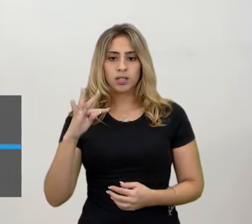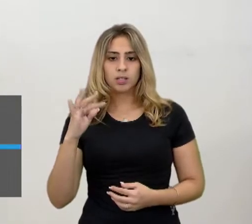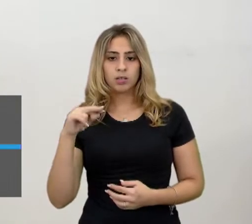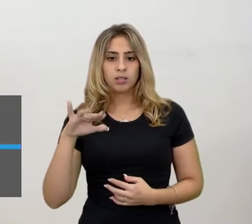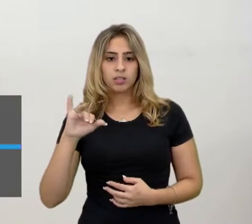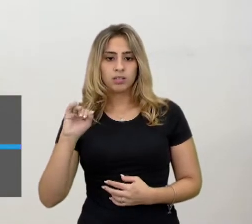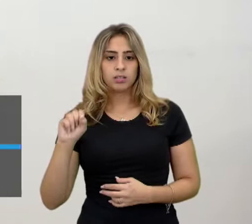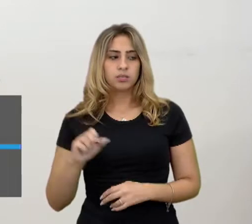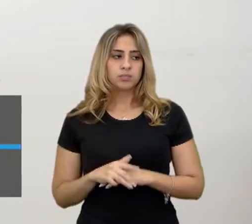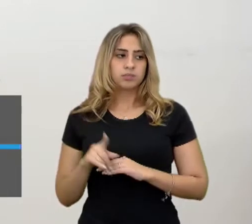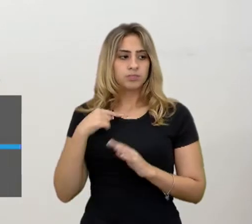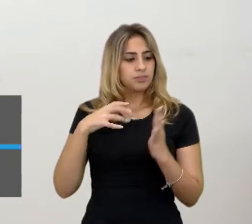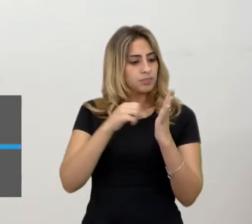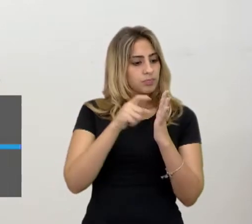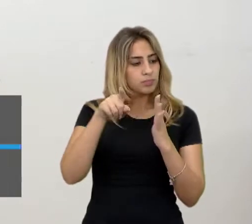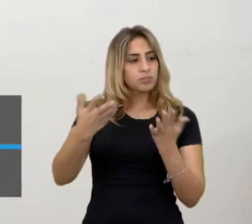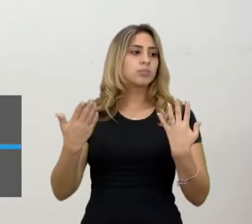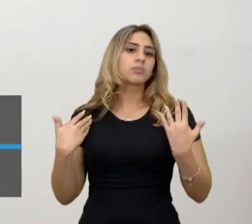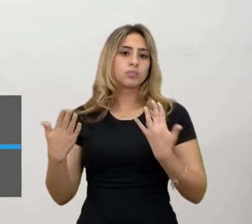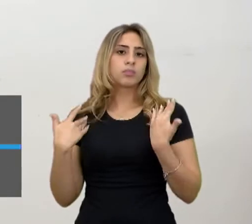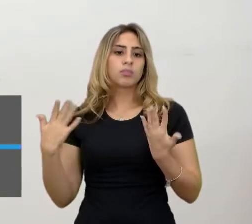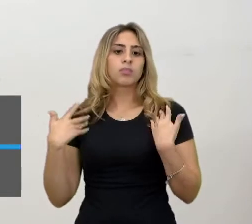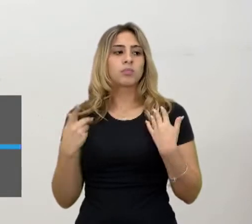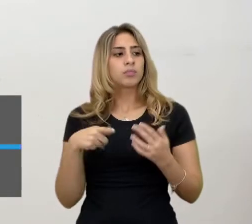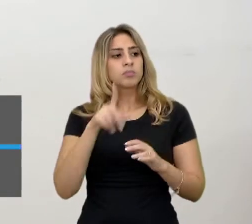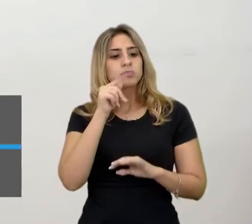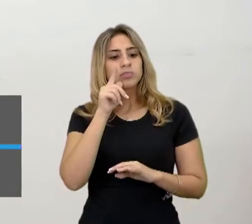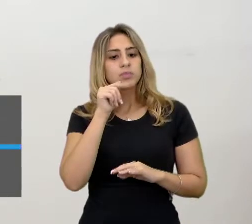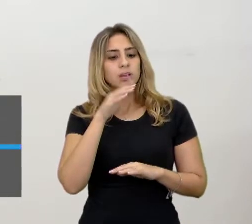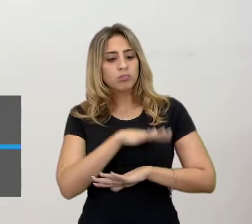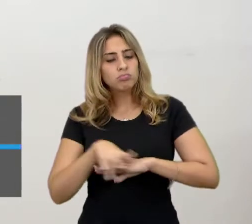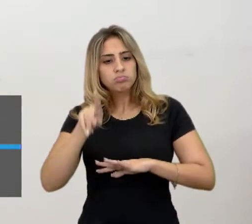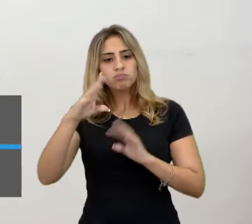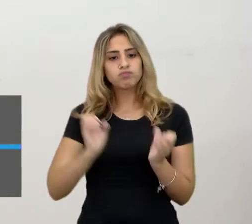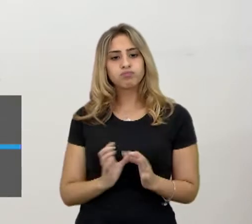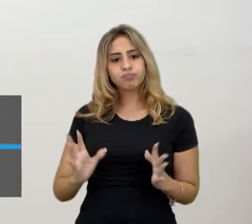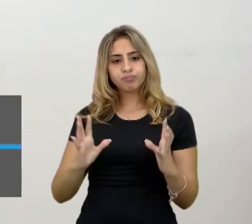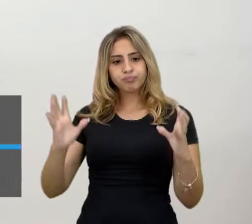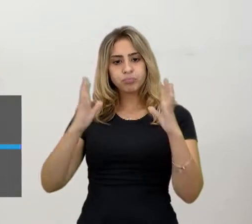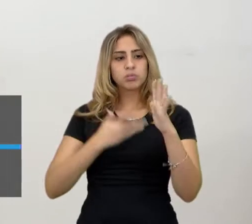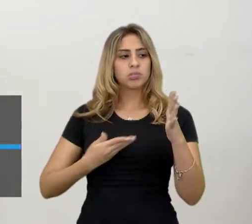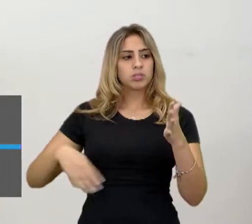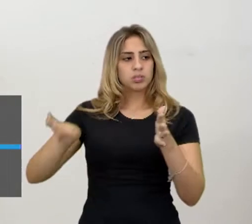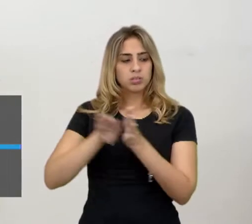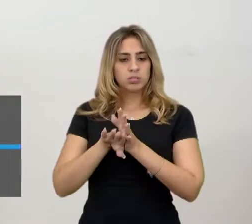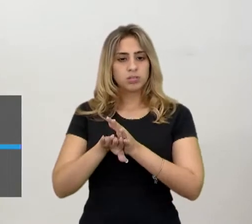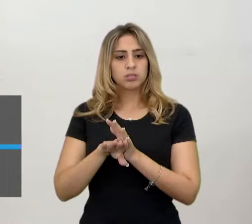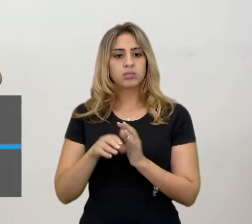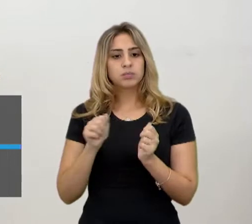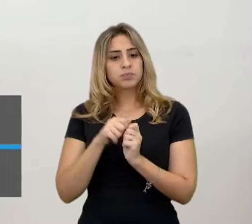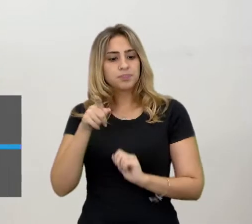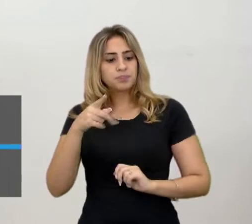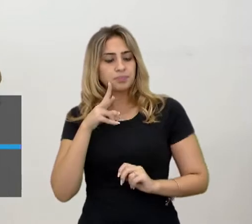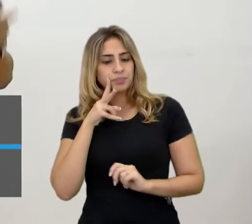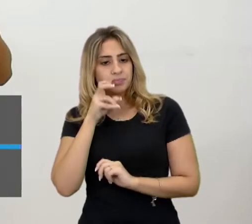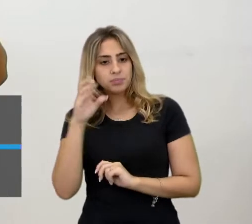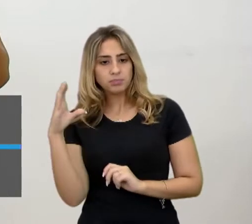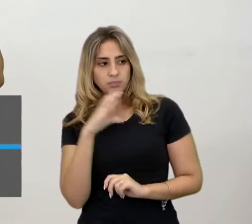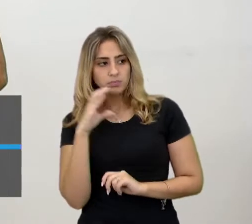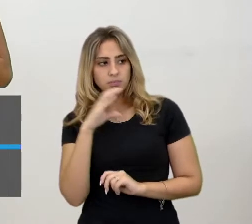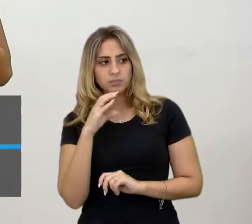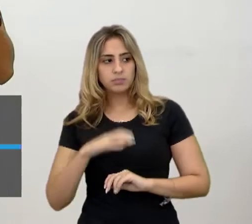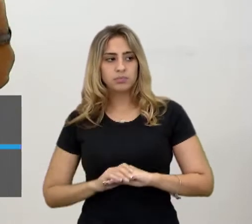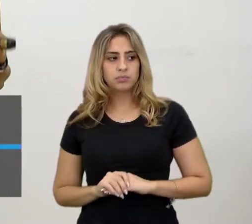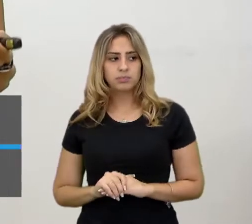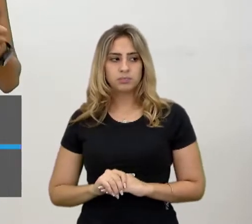difícil acessar esse calor, é mais difícil essa água, né? Esse vapor chegar com pressão e velocidade suficiente na